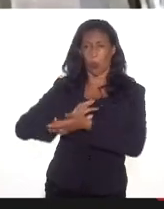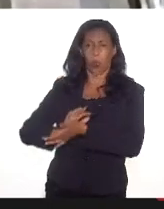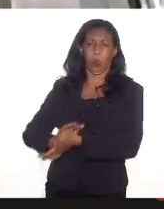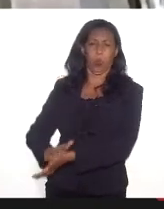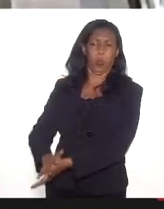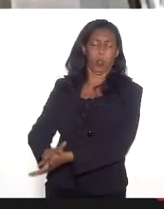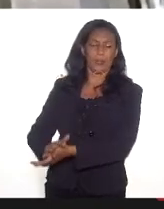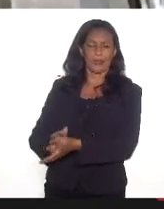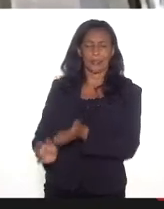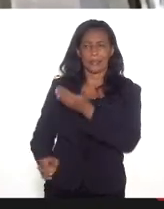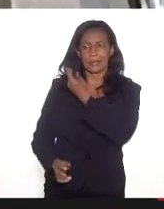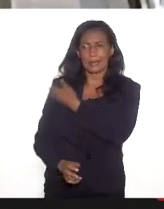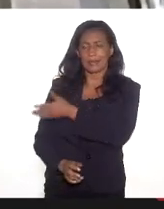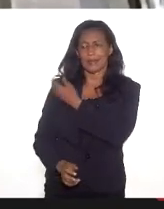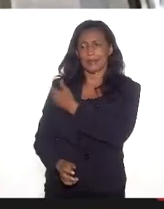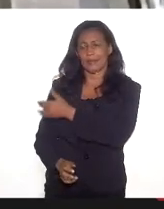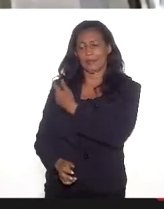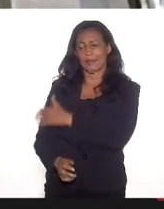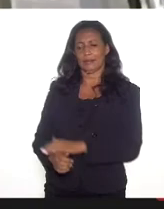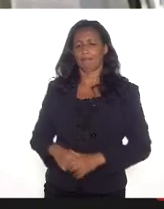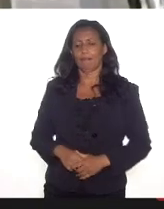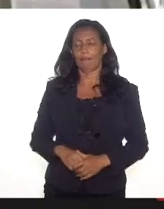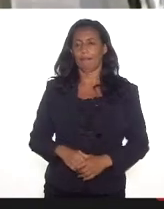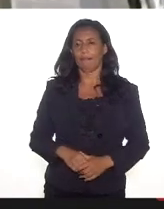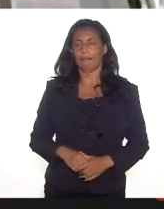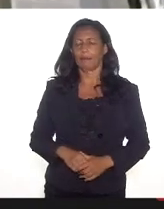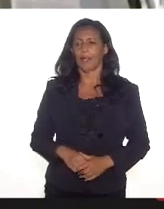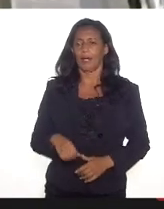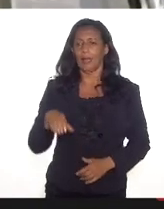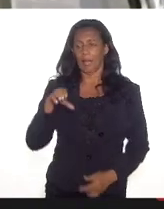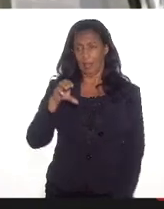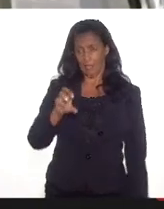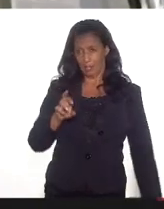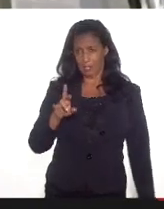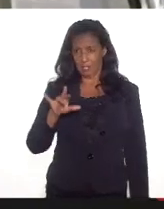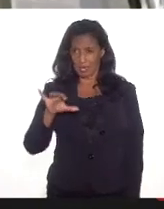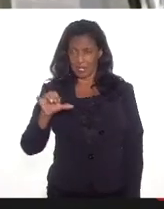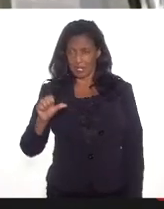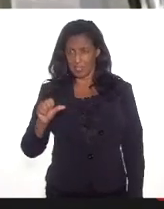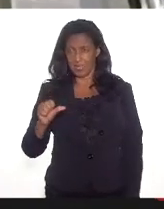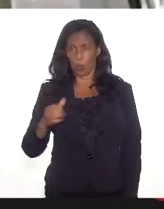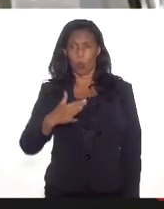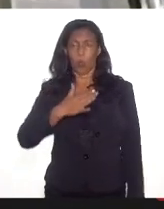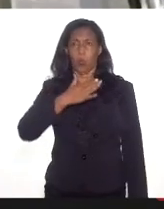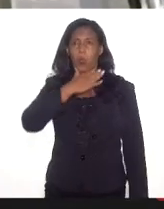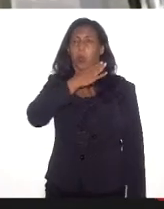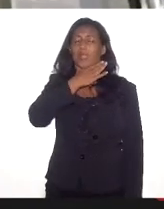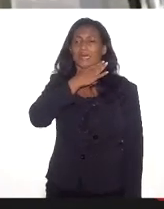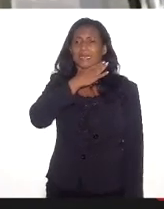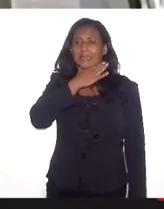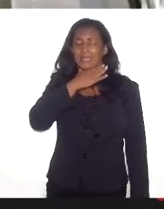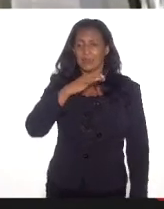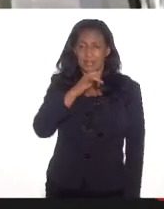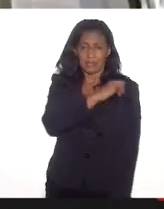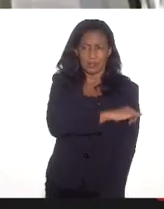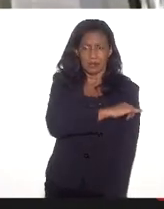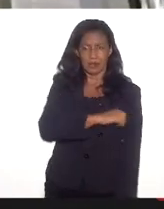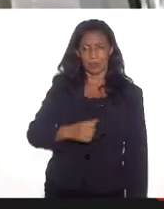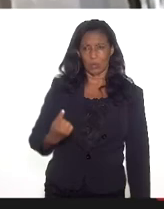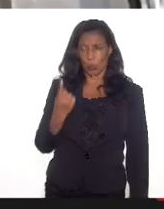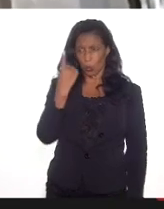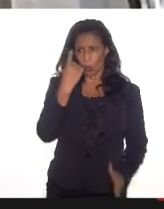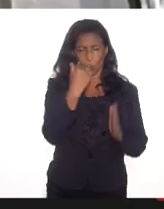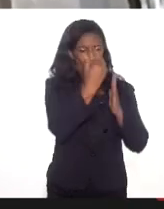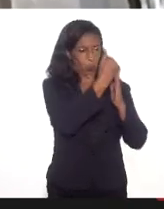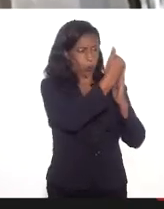a crise econômica que afeta do Rio de Janeiro muito pouco falada nesse contexto é também um dos aspectos